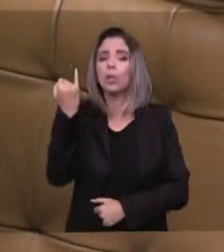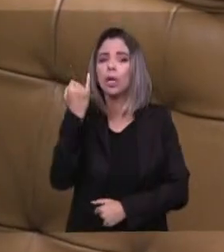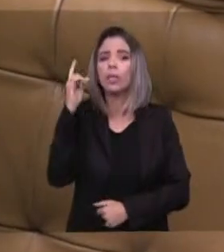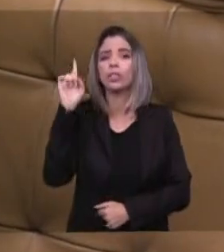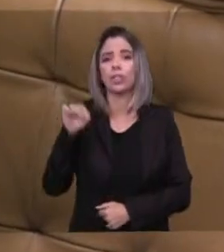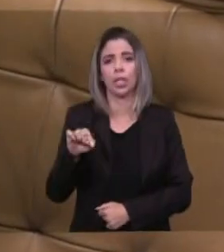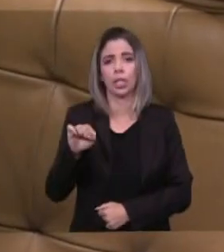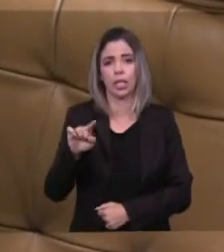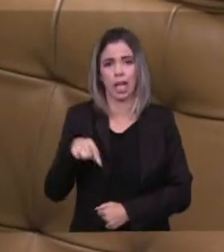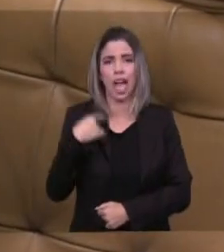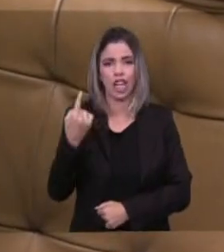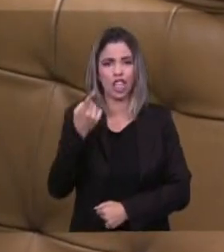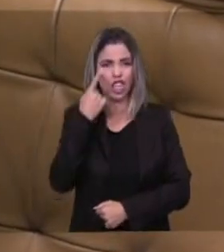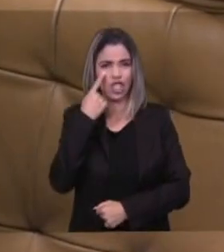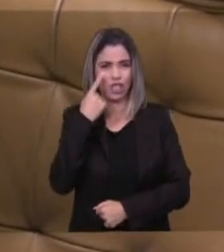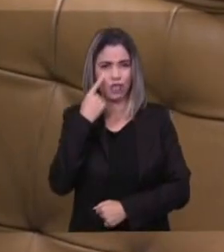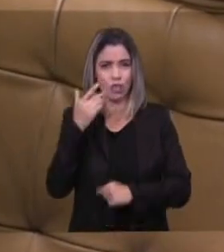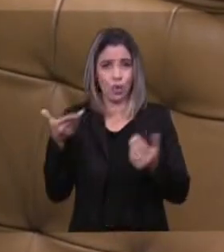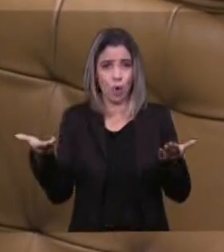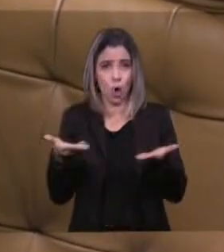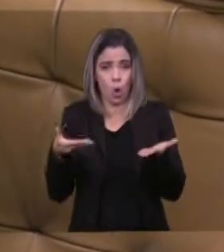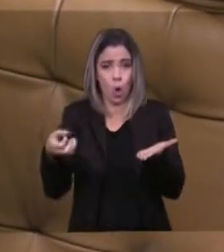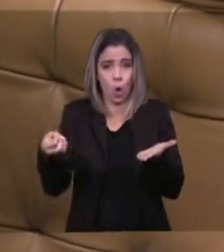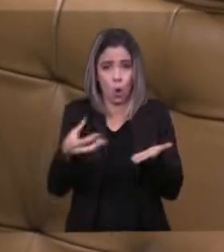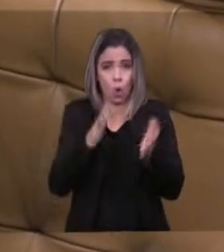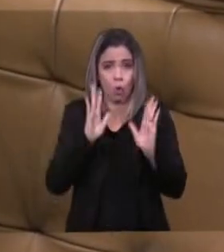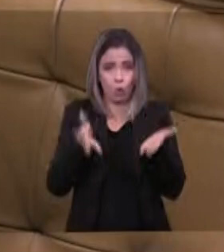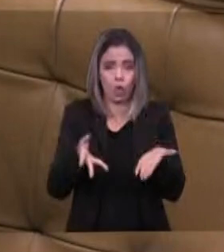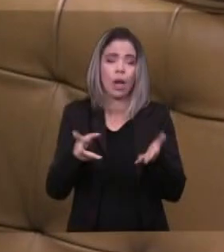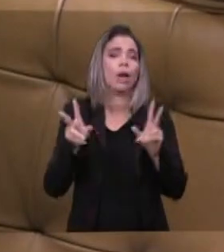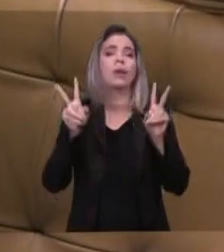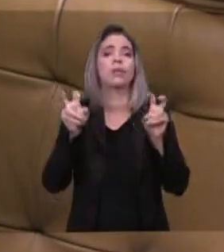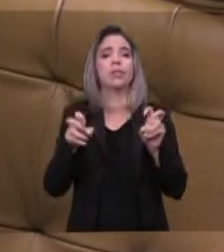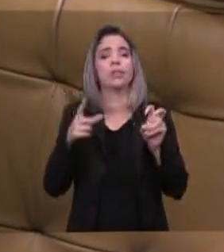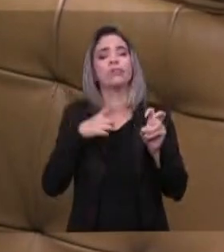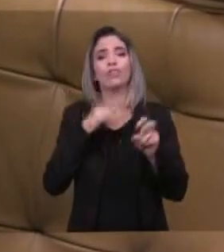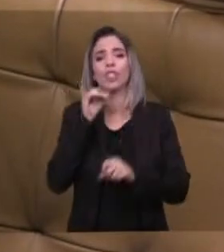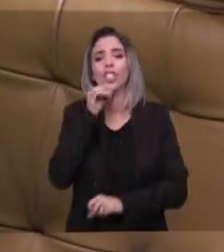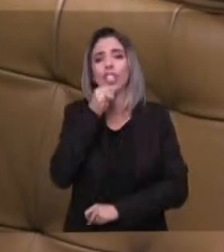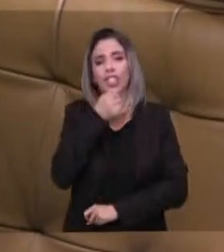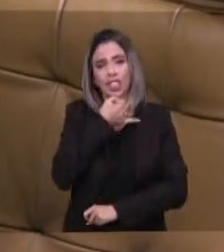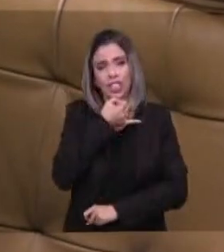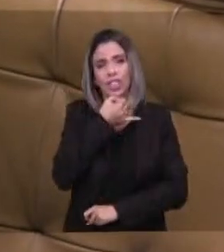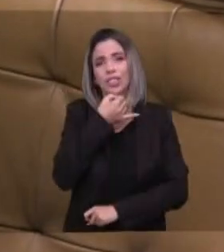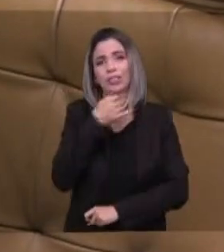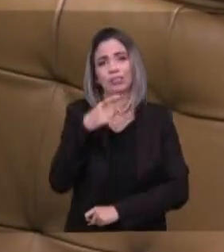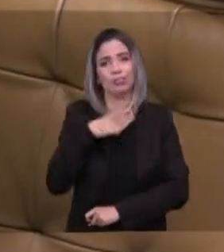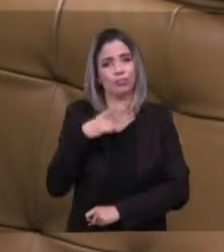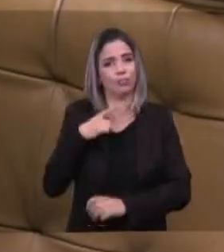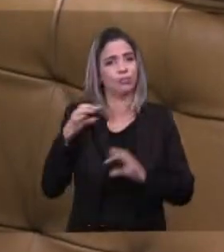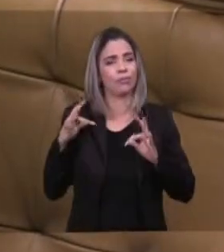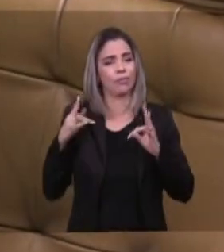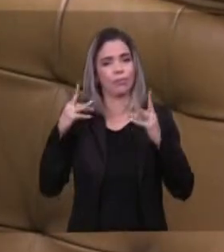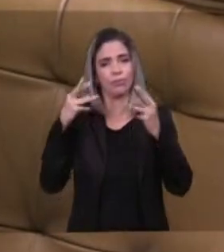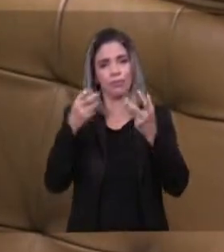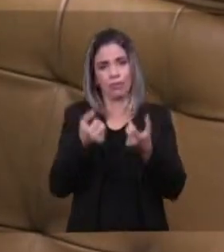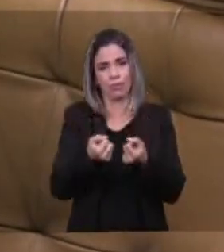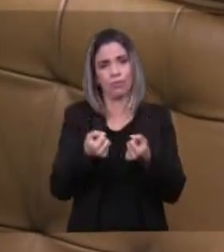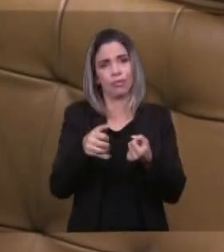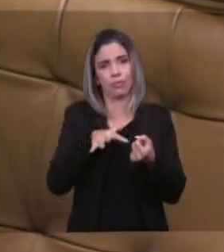Todos nós assistimos agora, estamos vendo essa situação lamentável, por todos os títulos